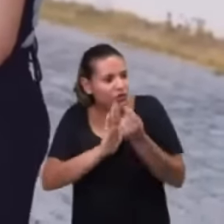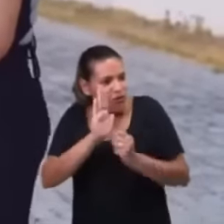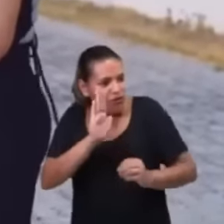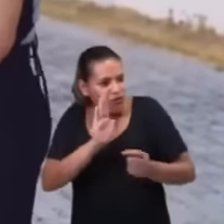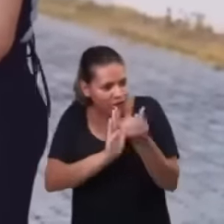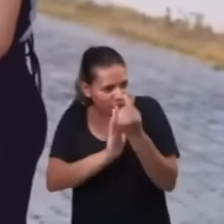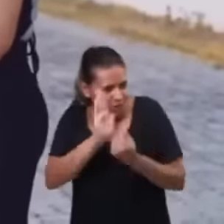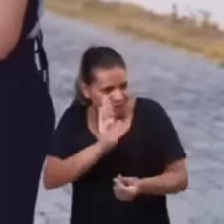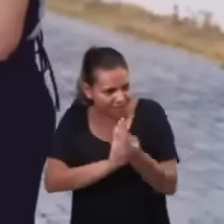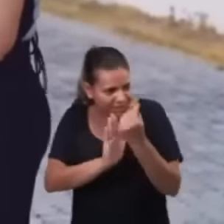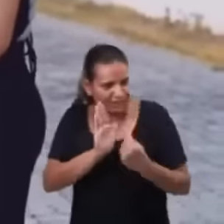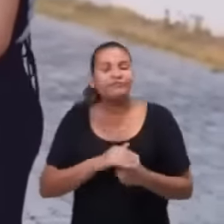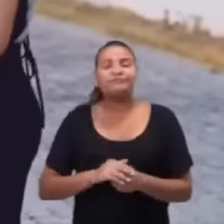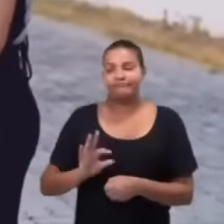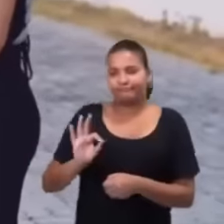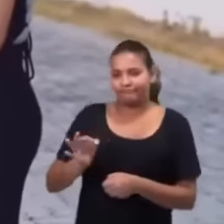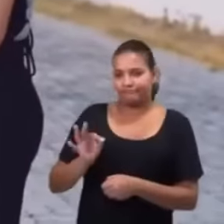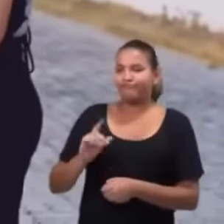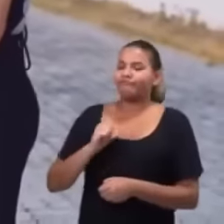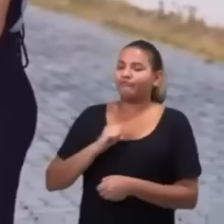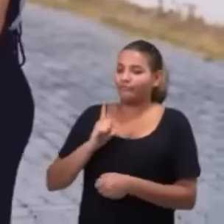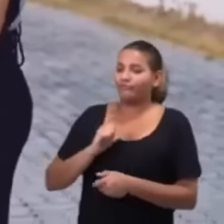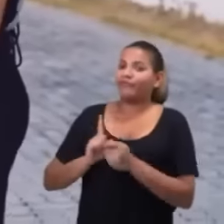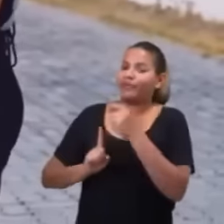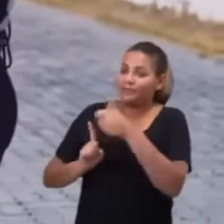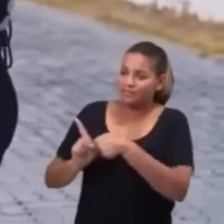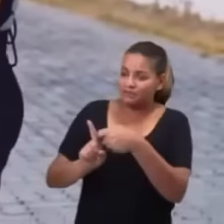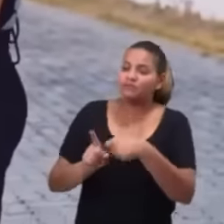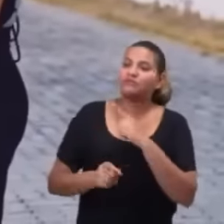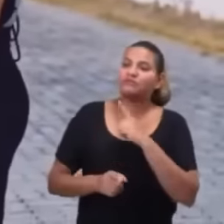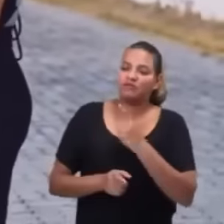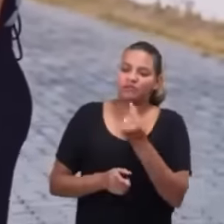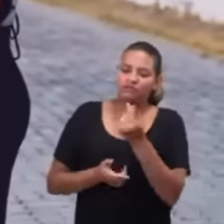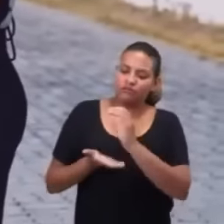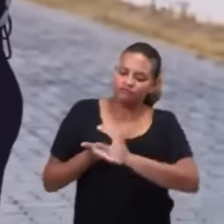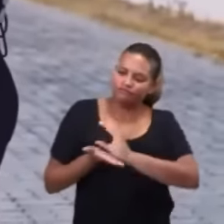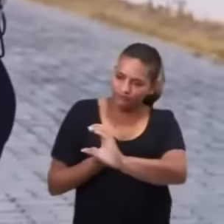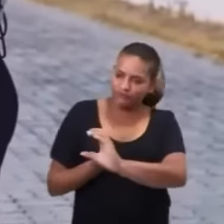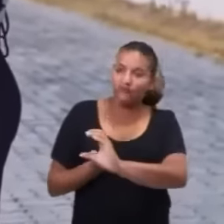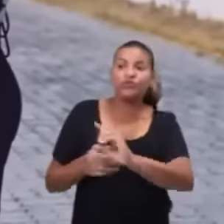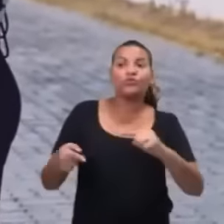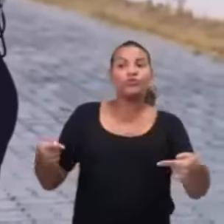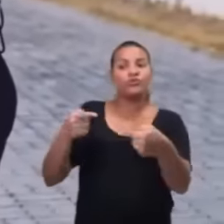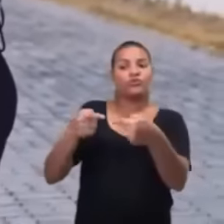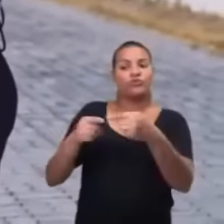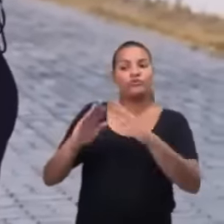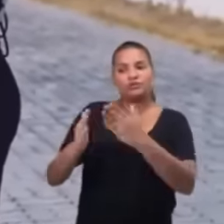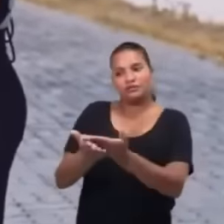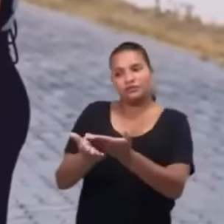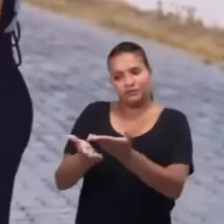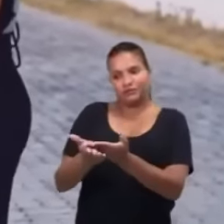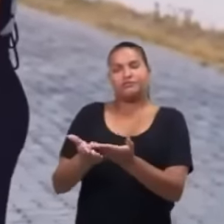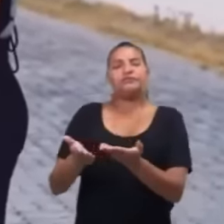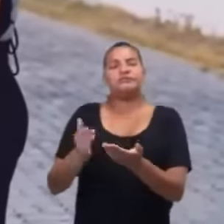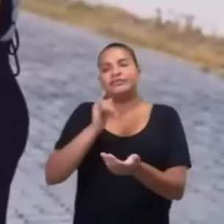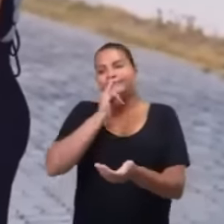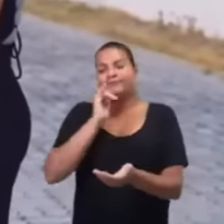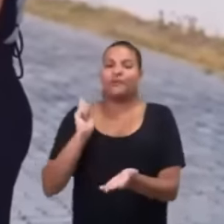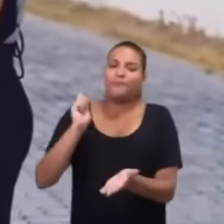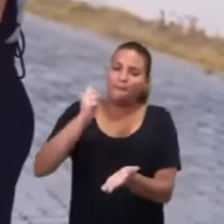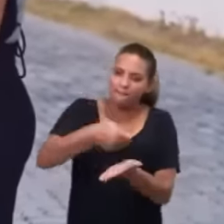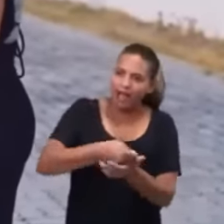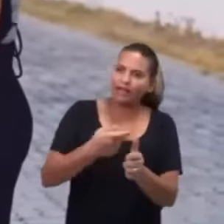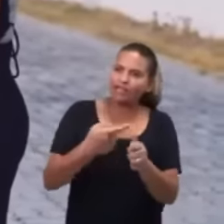o gestor recebe um recurso compatível ao tamanho da escola dele e aos gastos dele. Então, ele paga